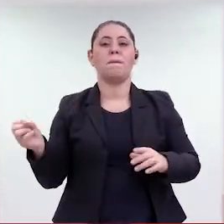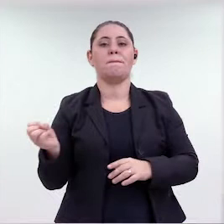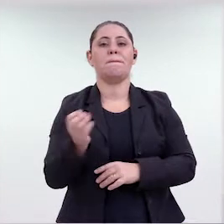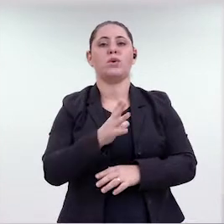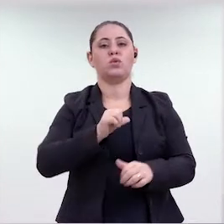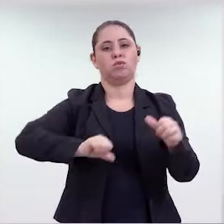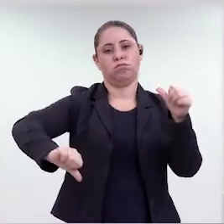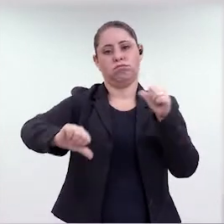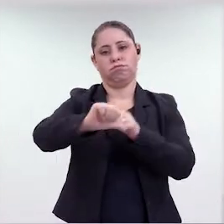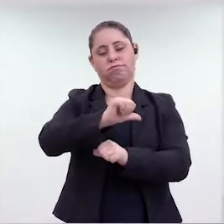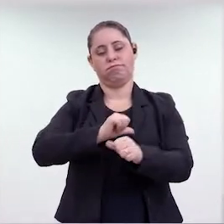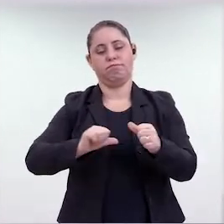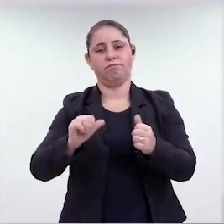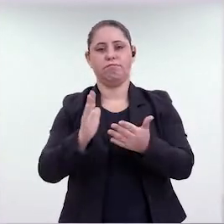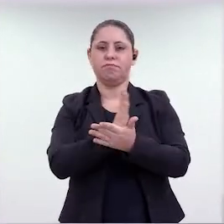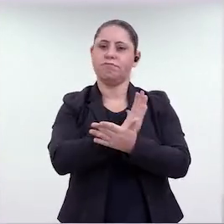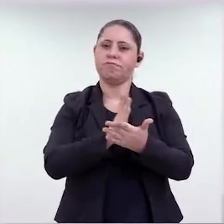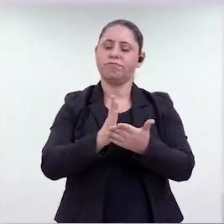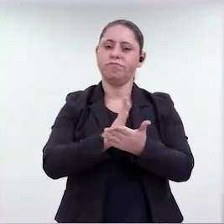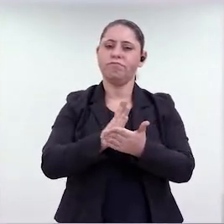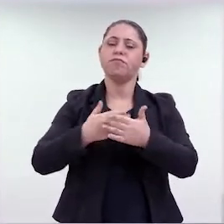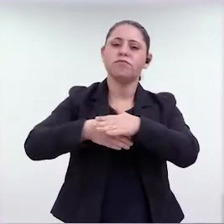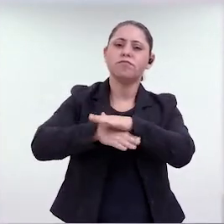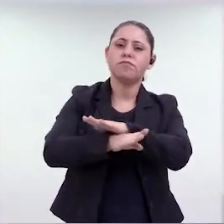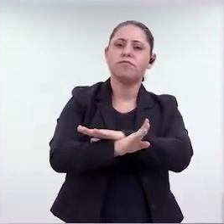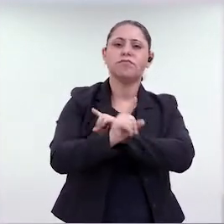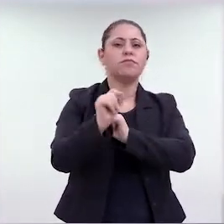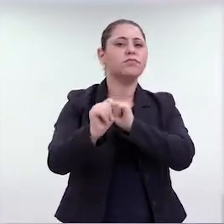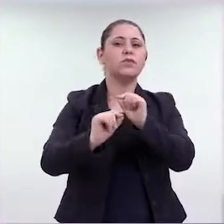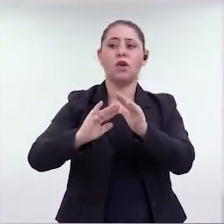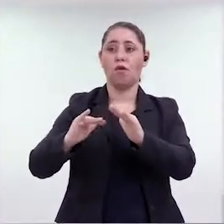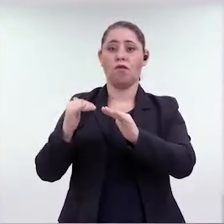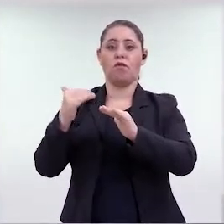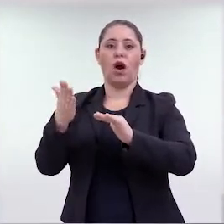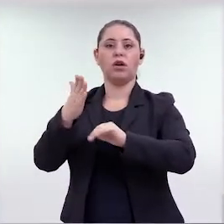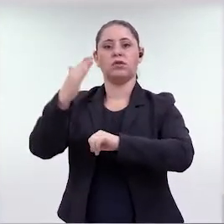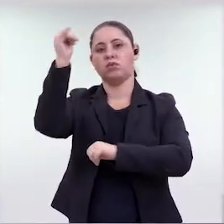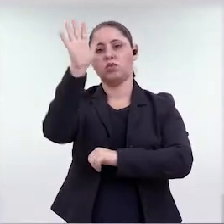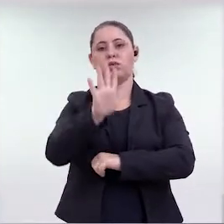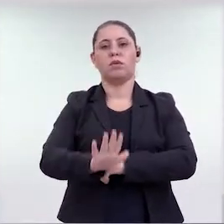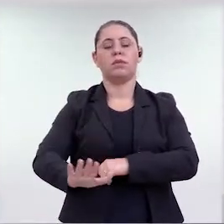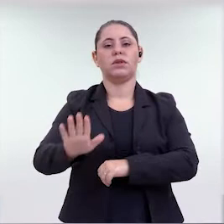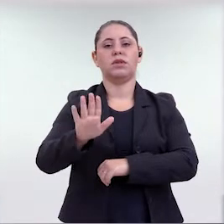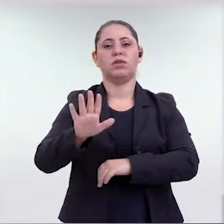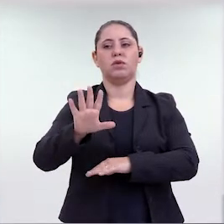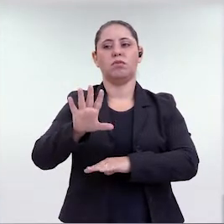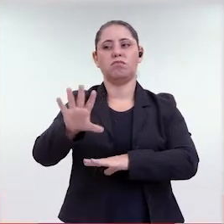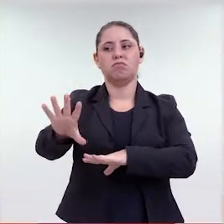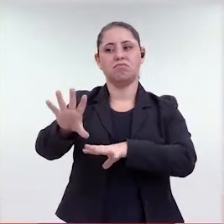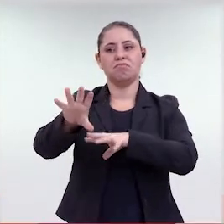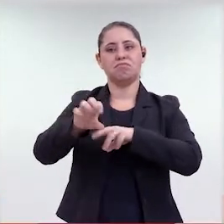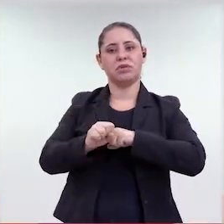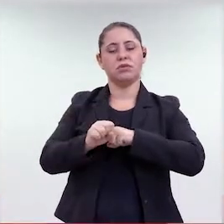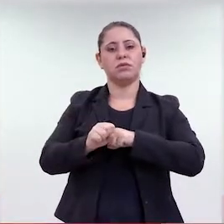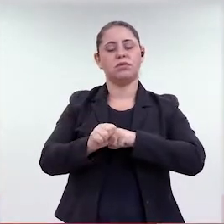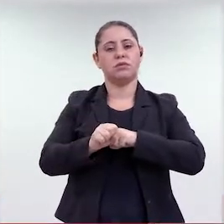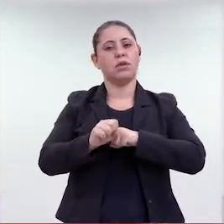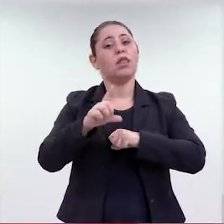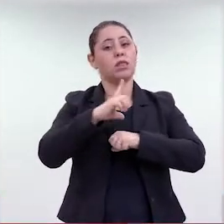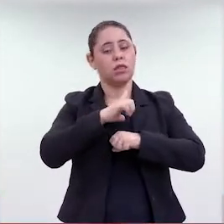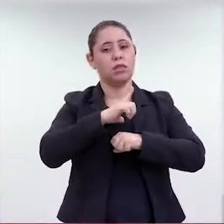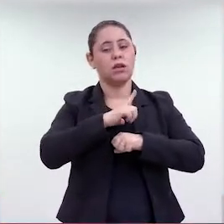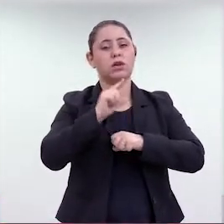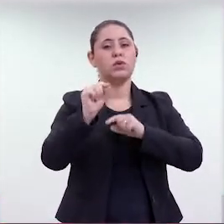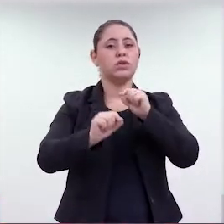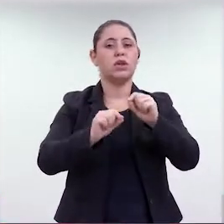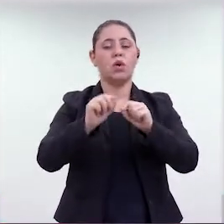essas mudanças. Sim. E alguns hábitos que são de fora daqui do Brasil sendo incorporados. A gente